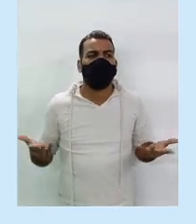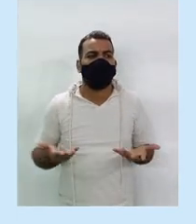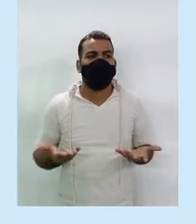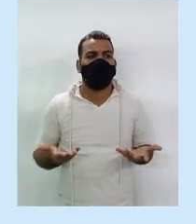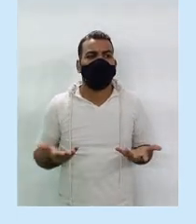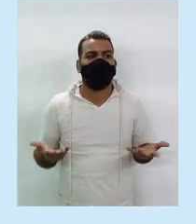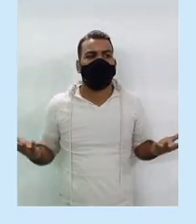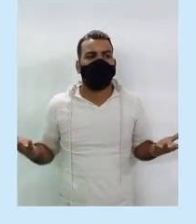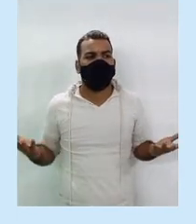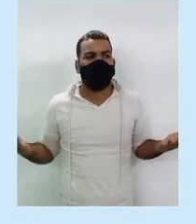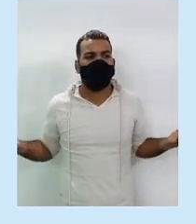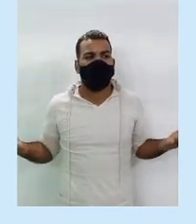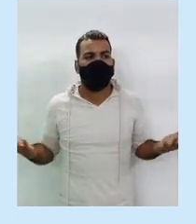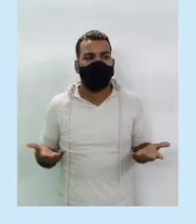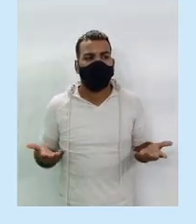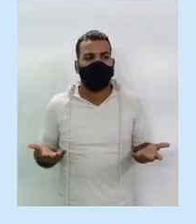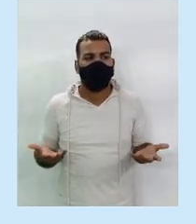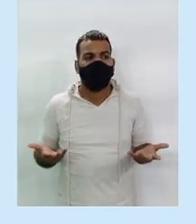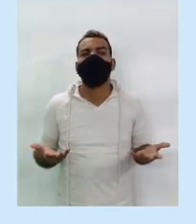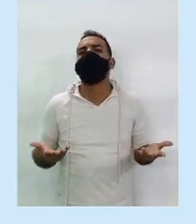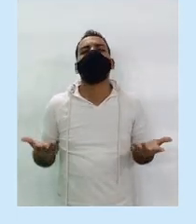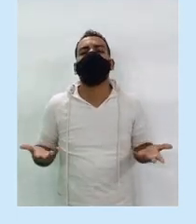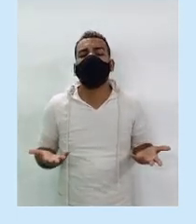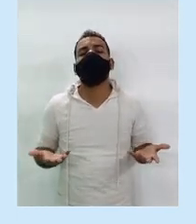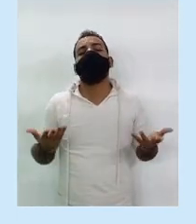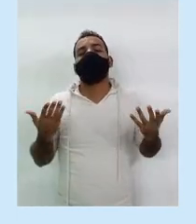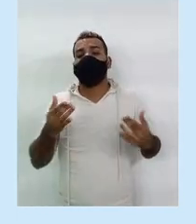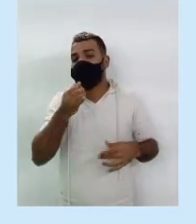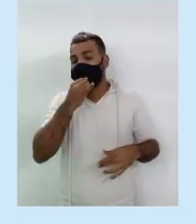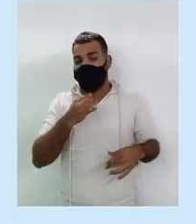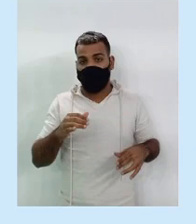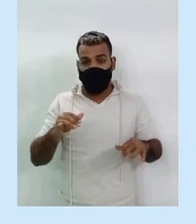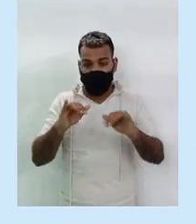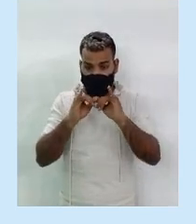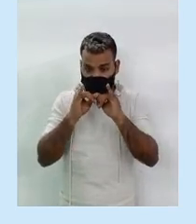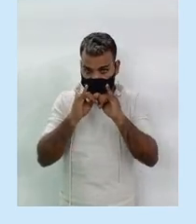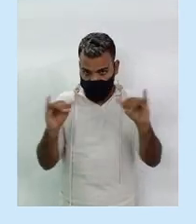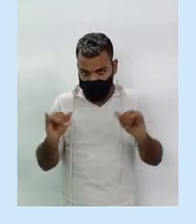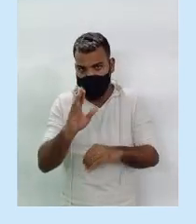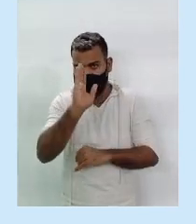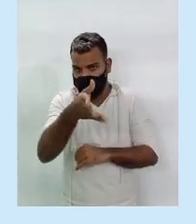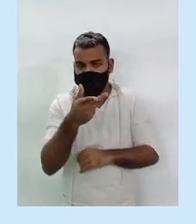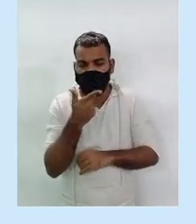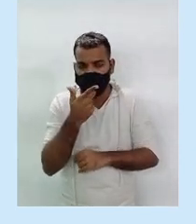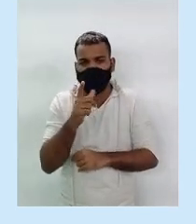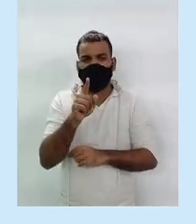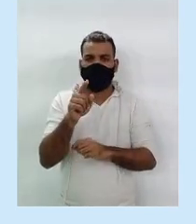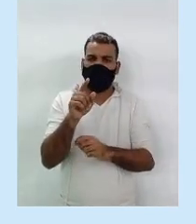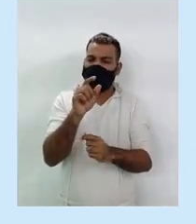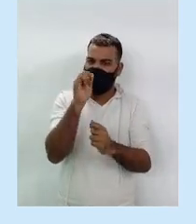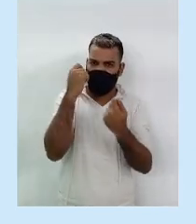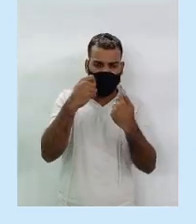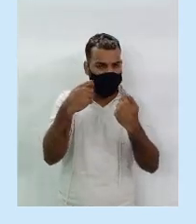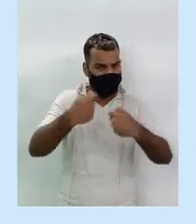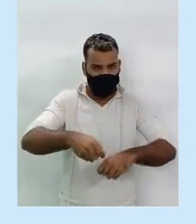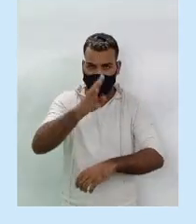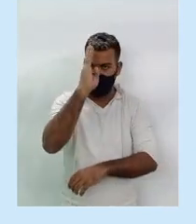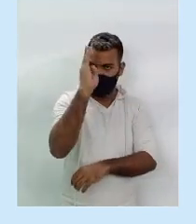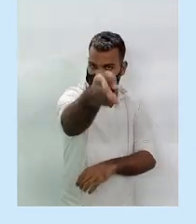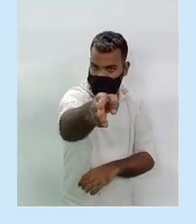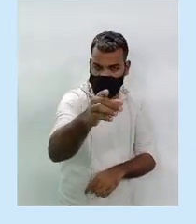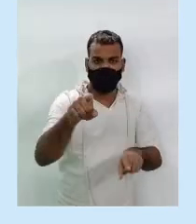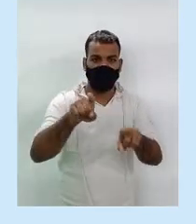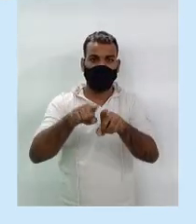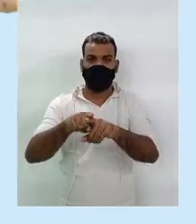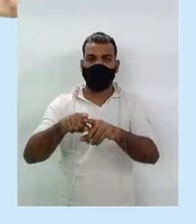forma imparcial? É justamente o seguinte, a notícia, como nós falamos, ela é objetiva e ela é para